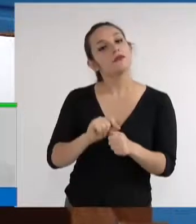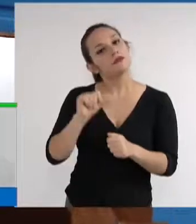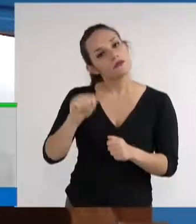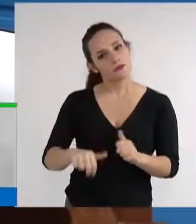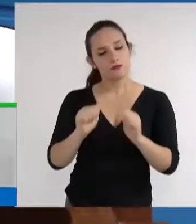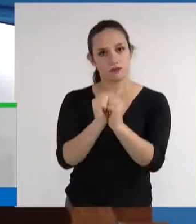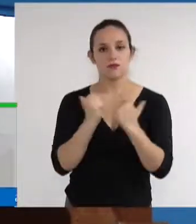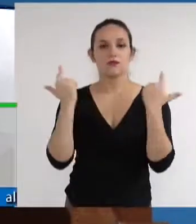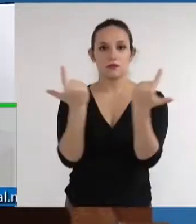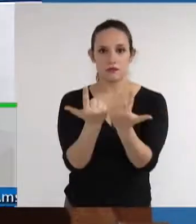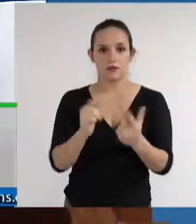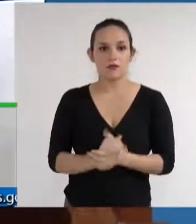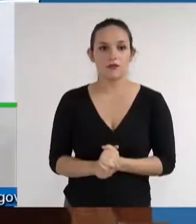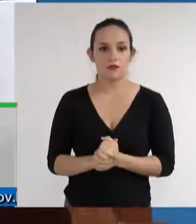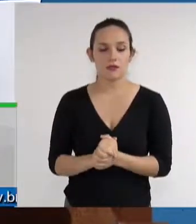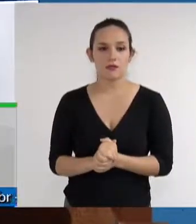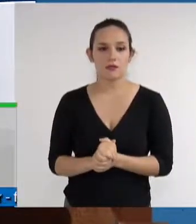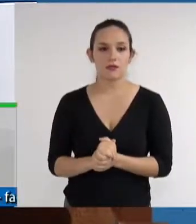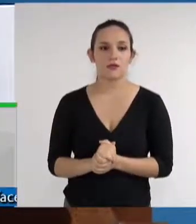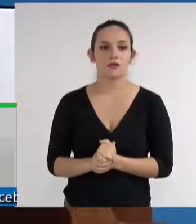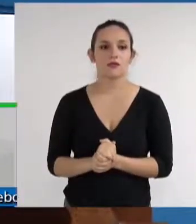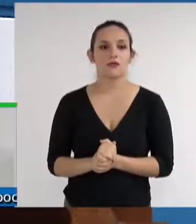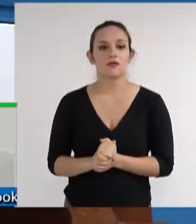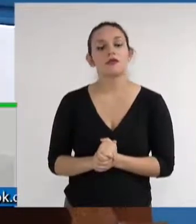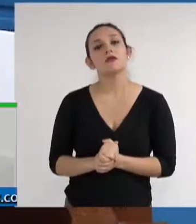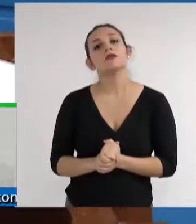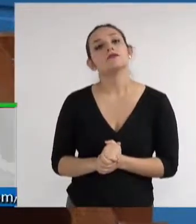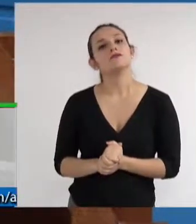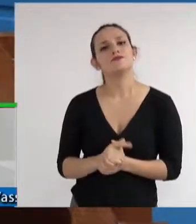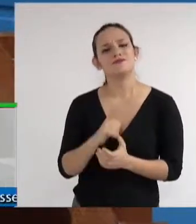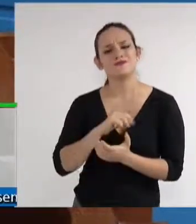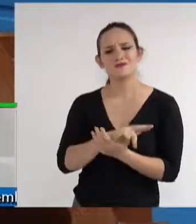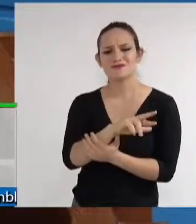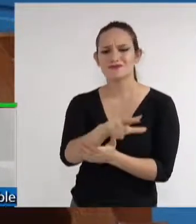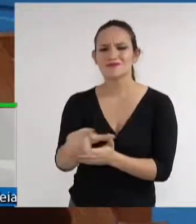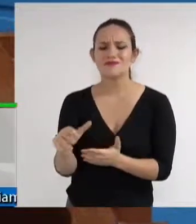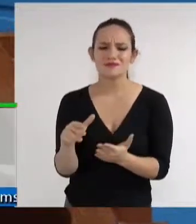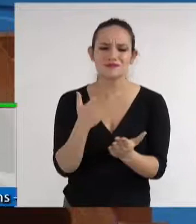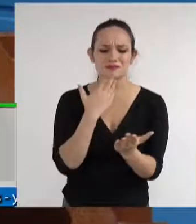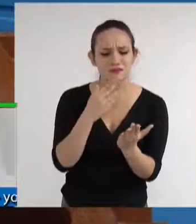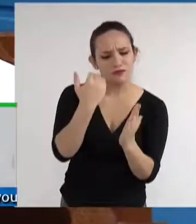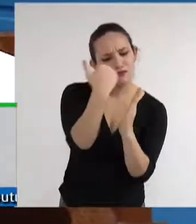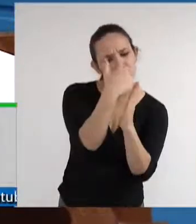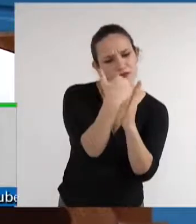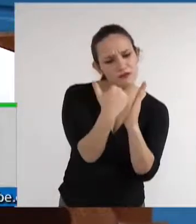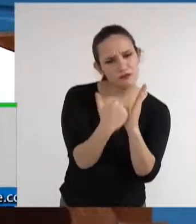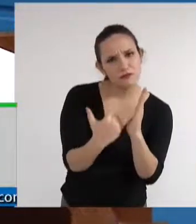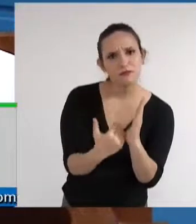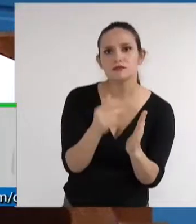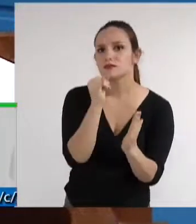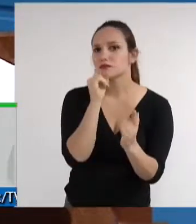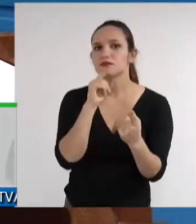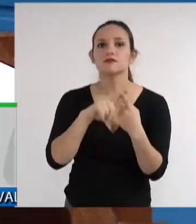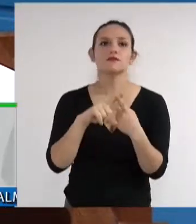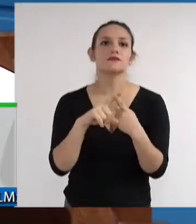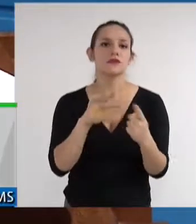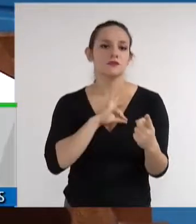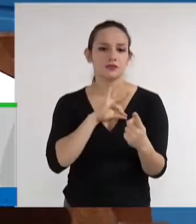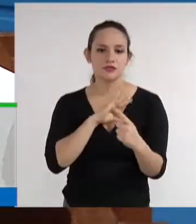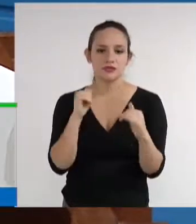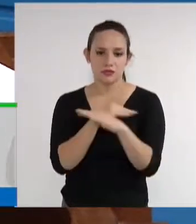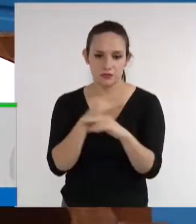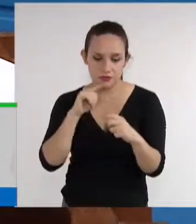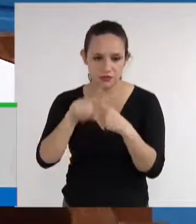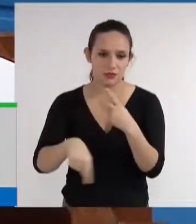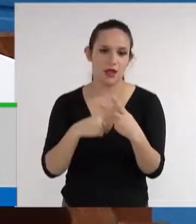nessa casa, onde foram feitos vários encaminhamentos para o Ministério do Transporte, para a